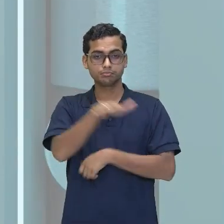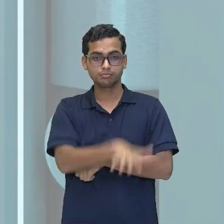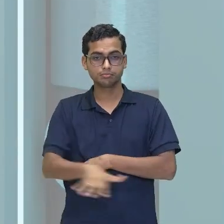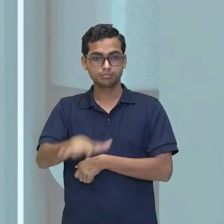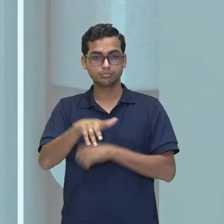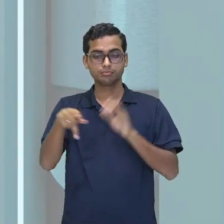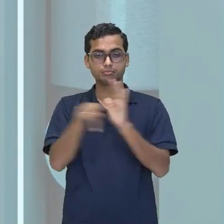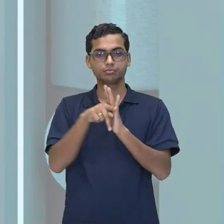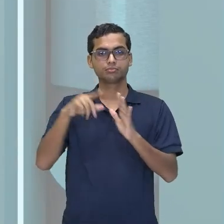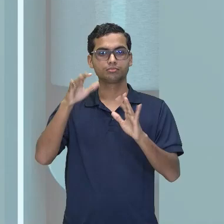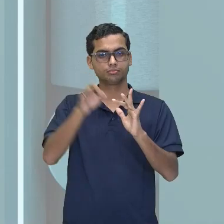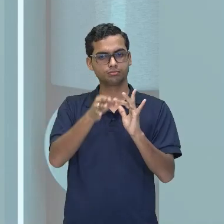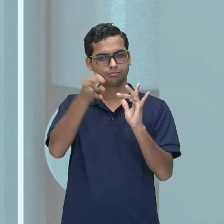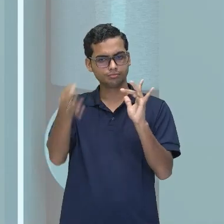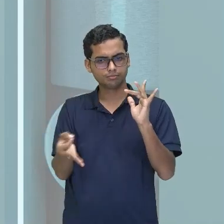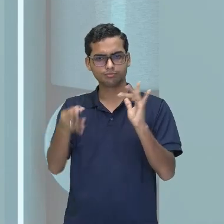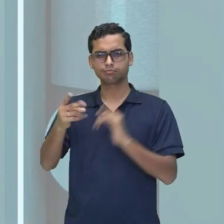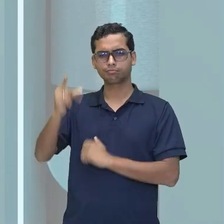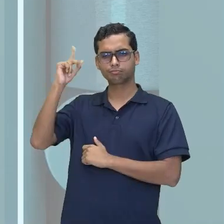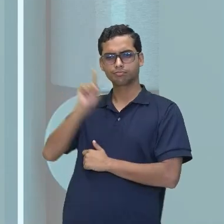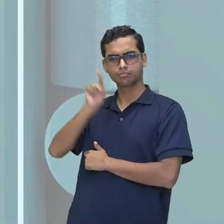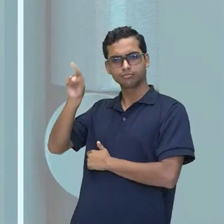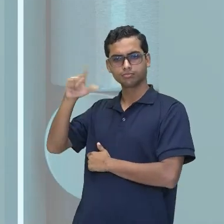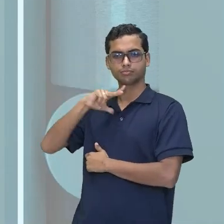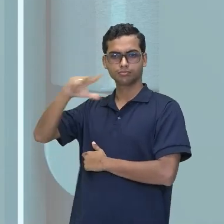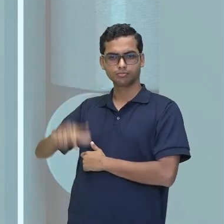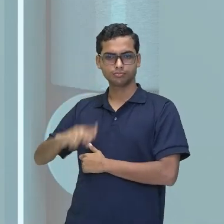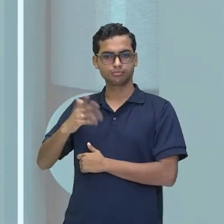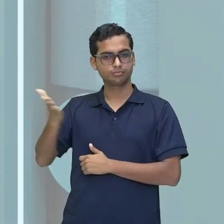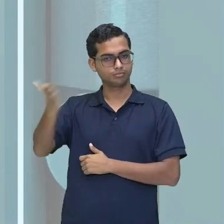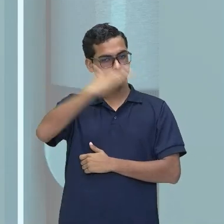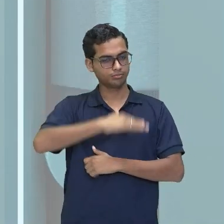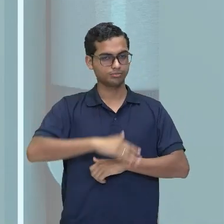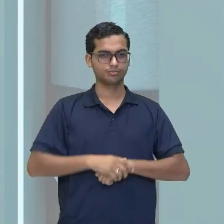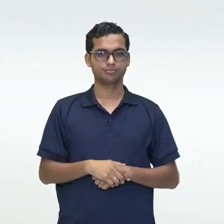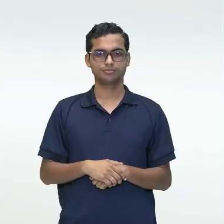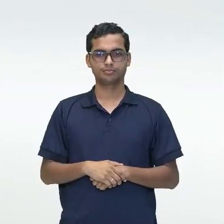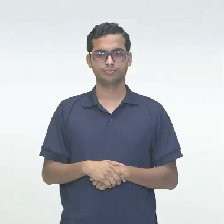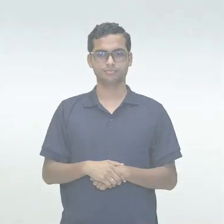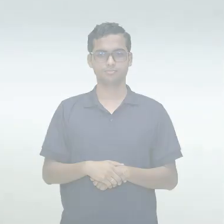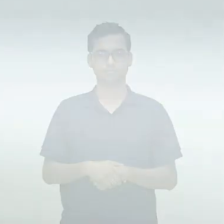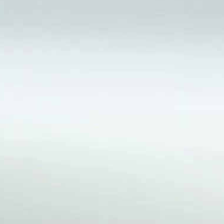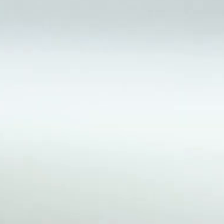do arcadismo lá em Portugal. Bora lá, então?